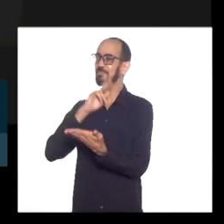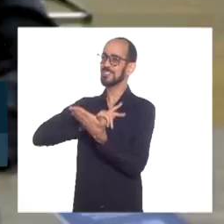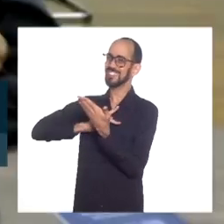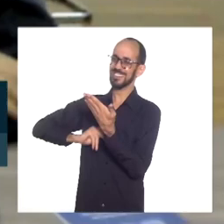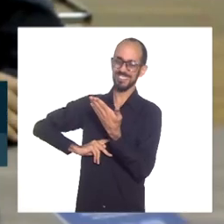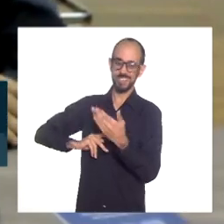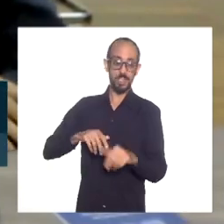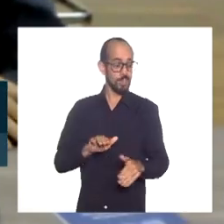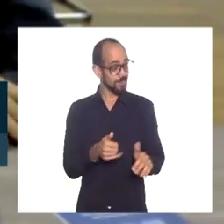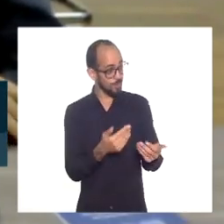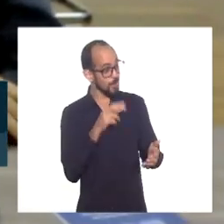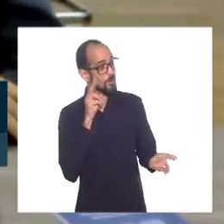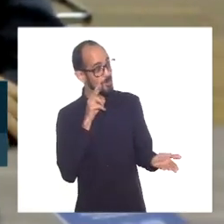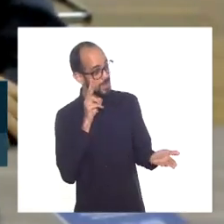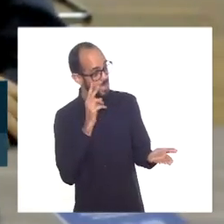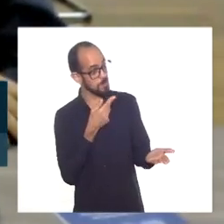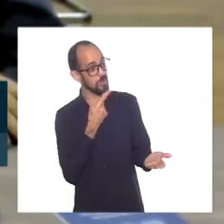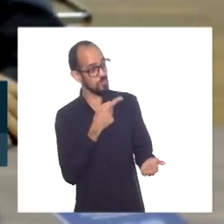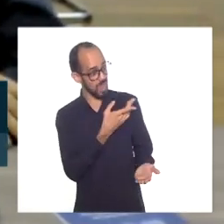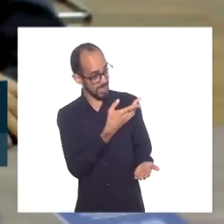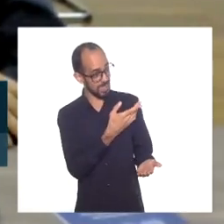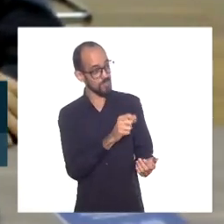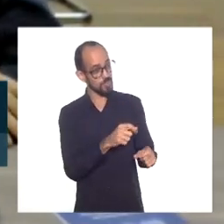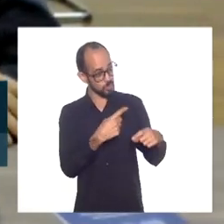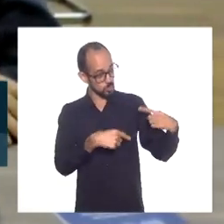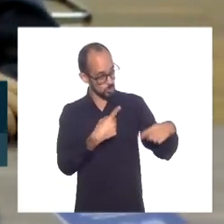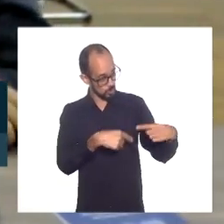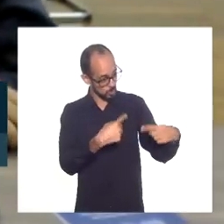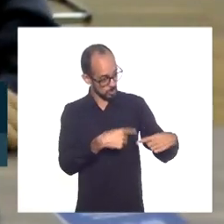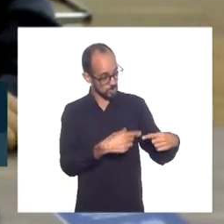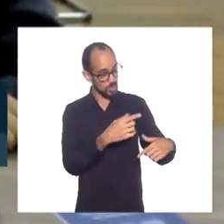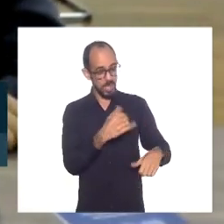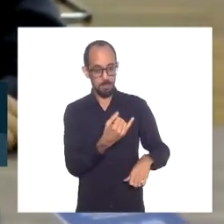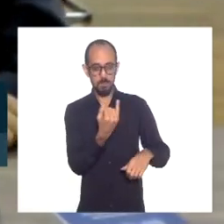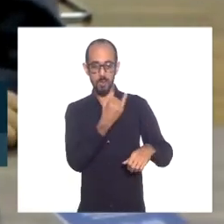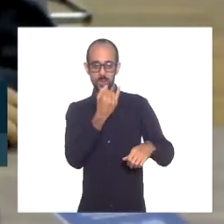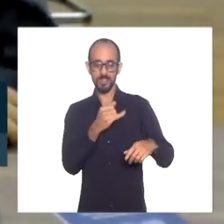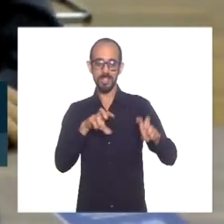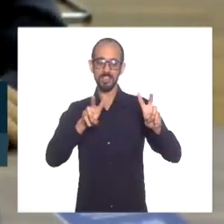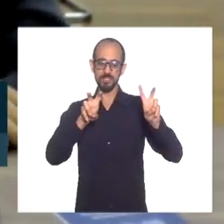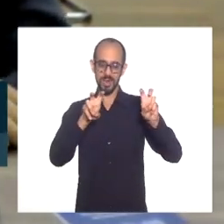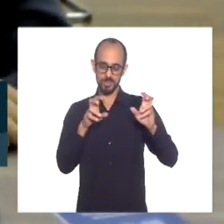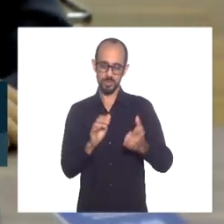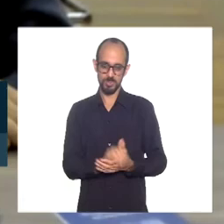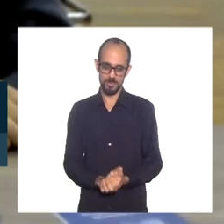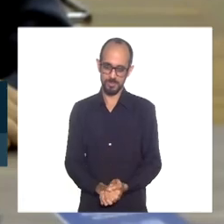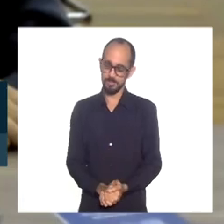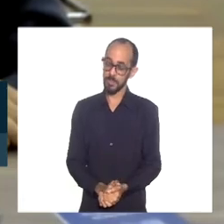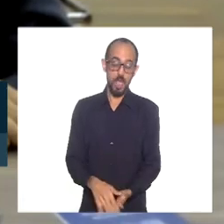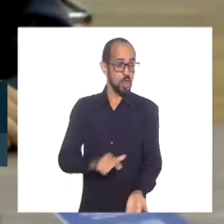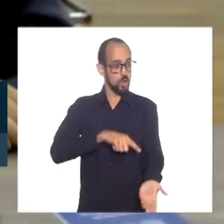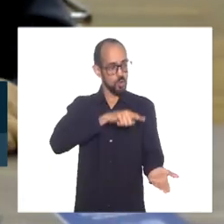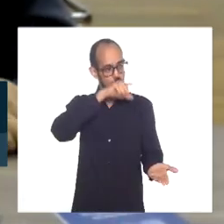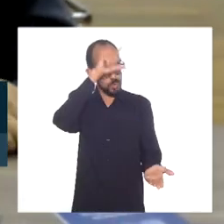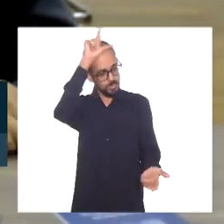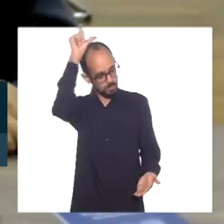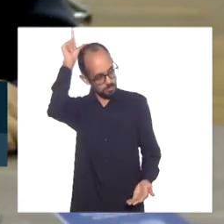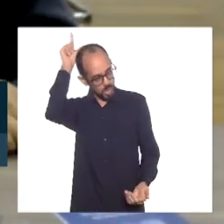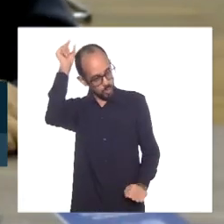vamos fazer uma comissão especial, vamos discutir essa questão que é fundamental para o Estado do Rio de Janeiro. Deputado Luiz,